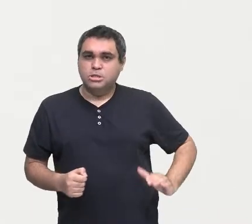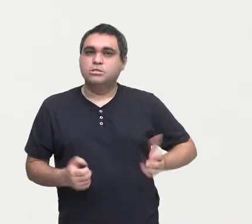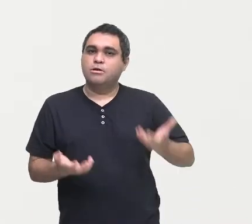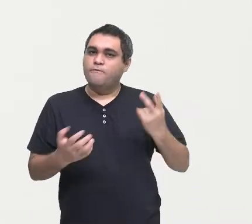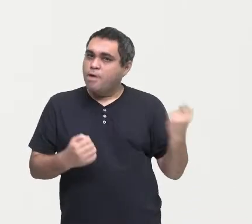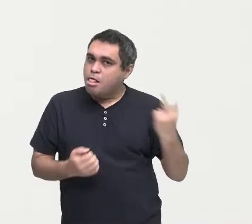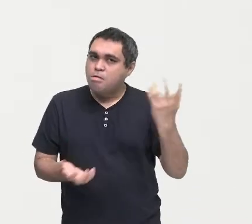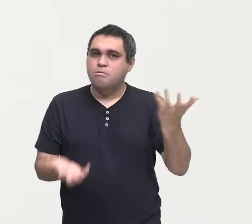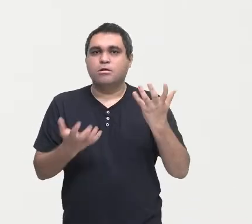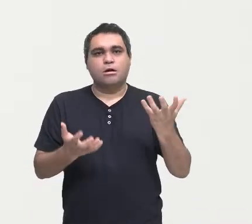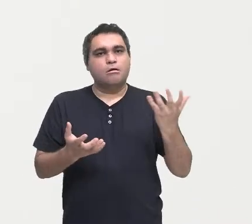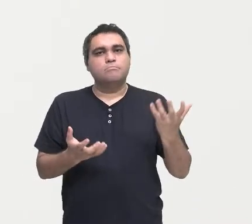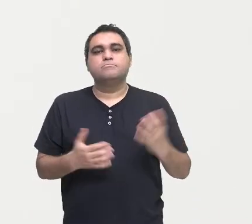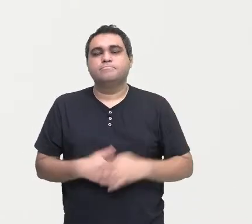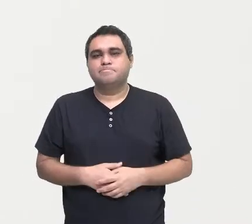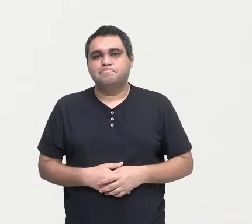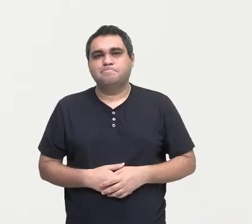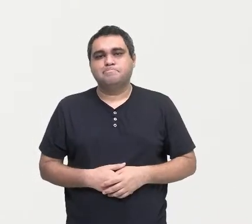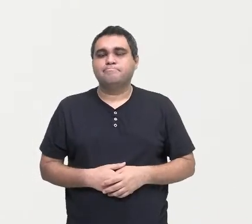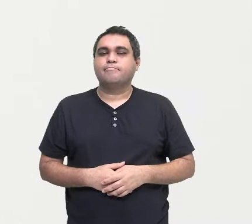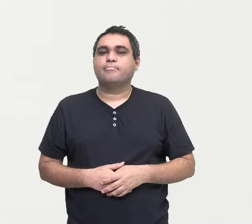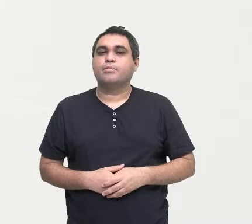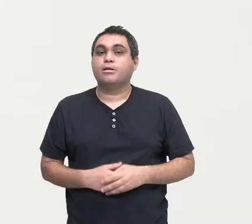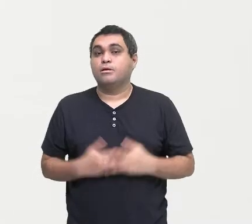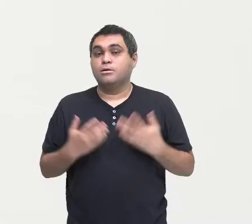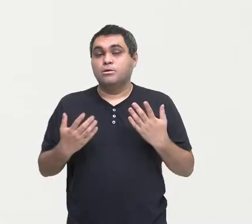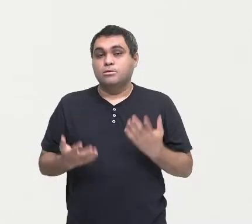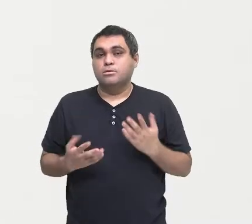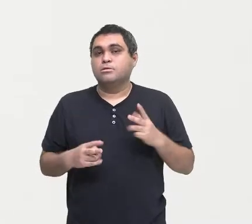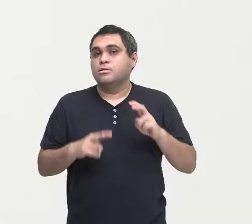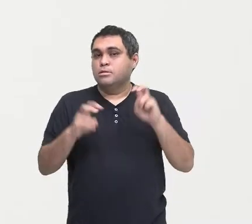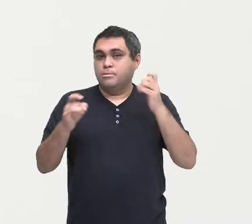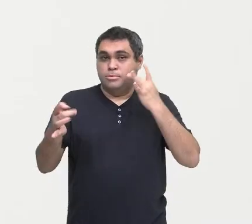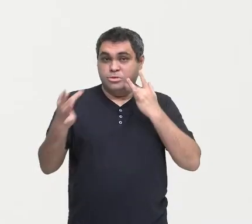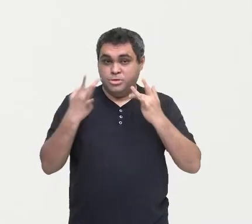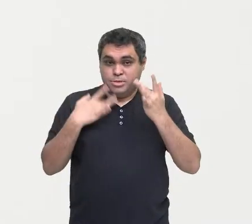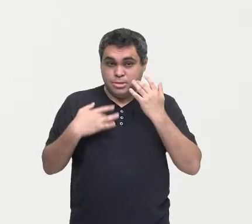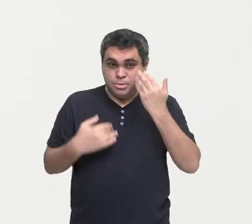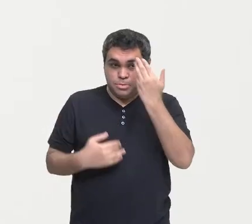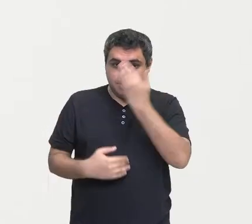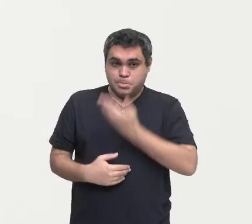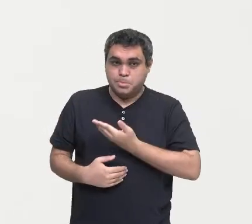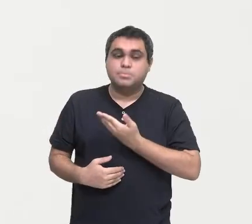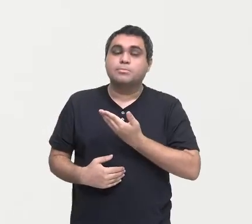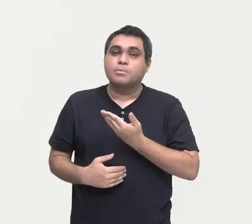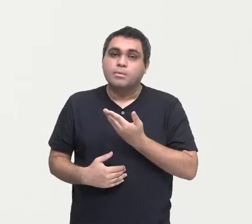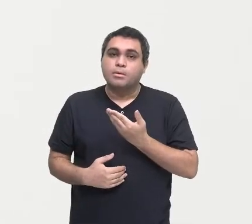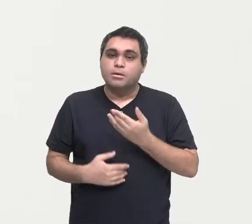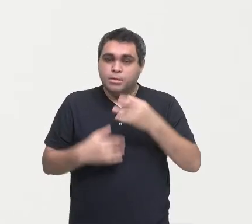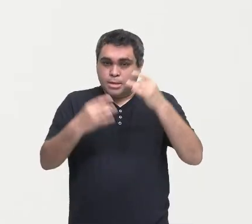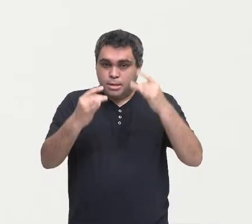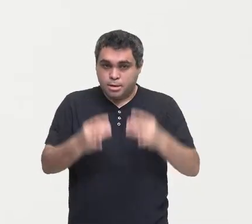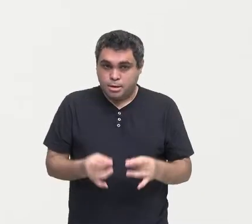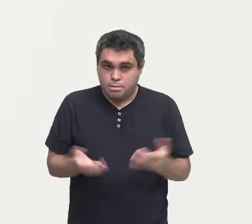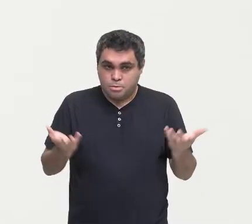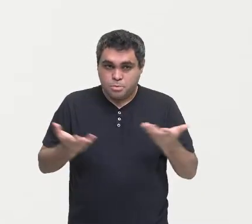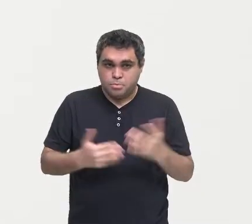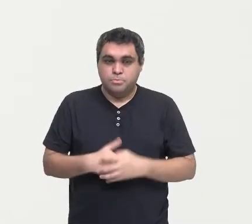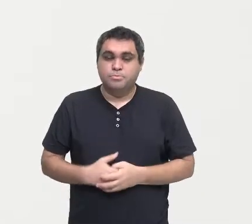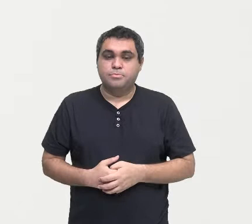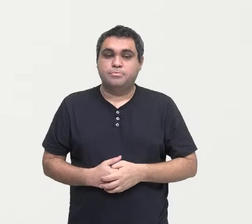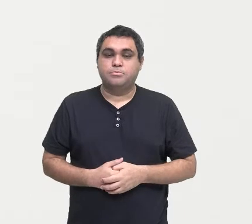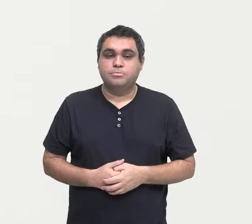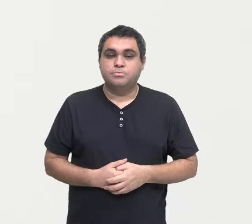importante que você saiba. Falando um pouco mais sobre o teatro de Gil Vicente, olha só, vamos falar um pouco mais. O teatro de